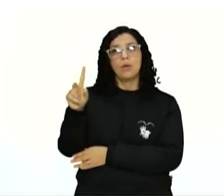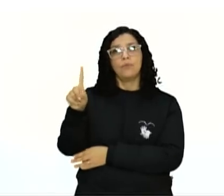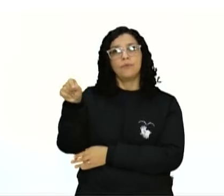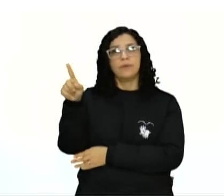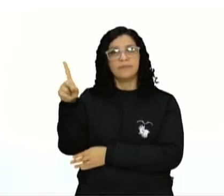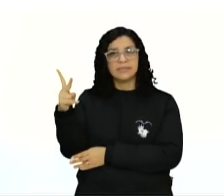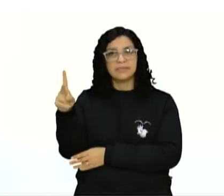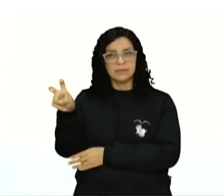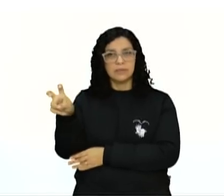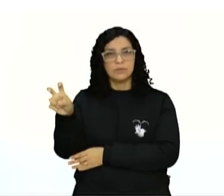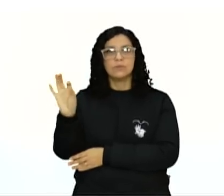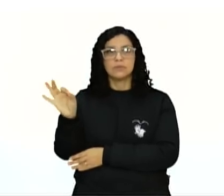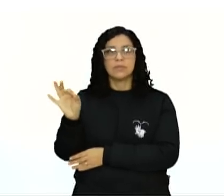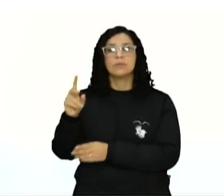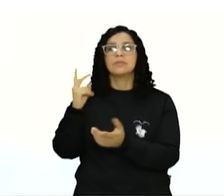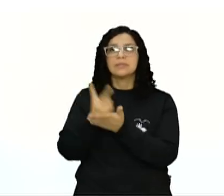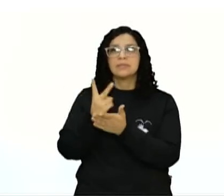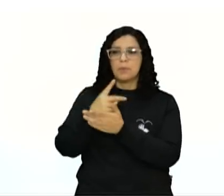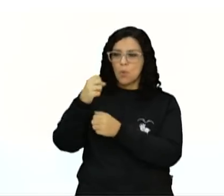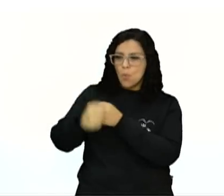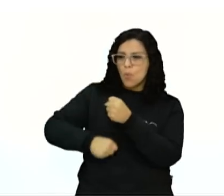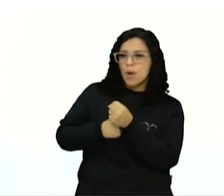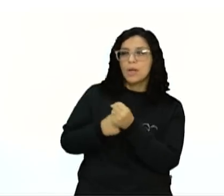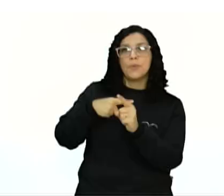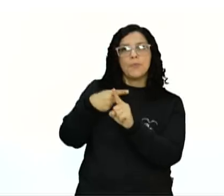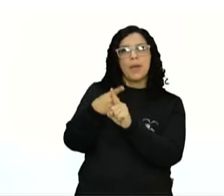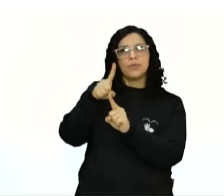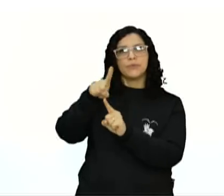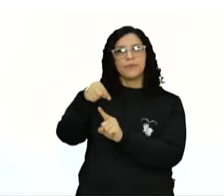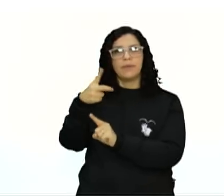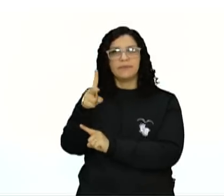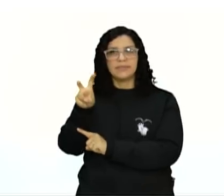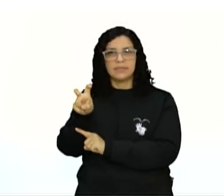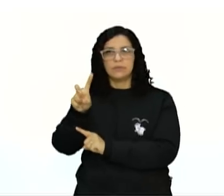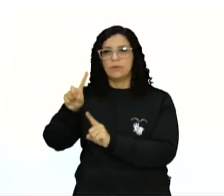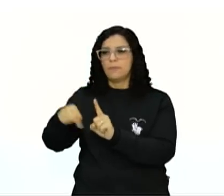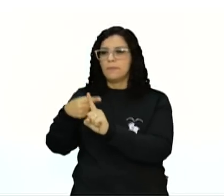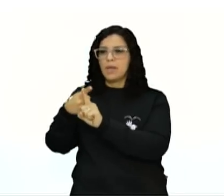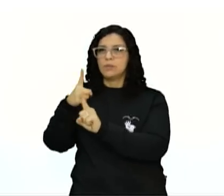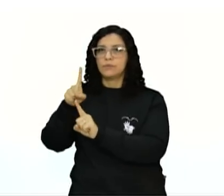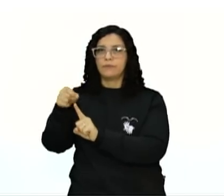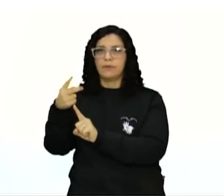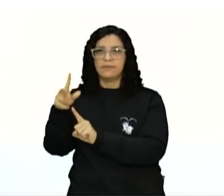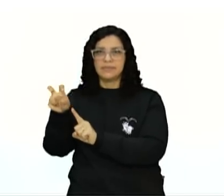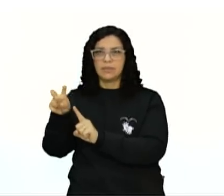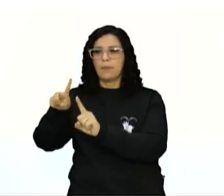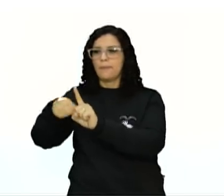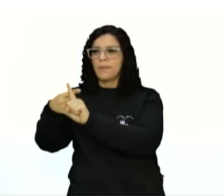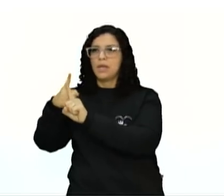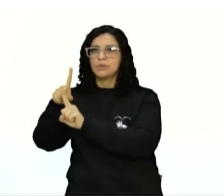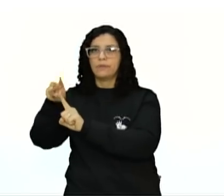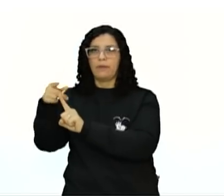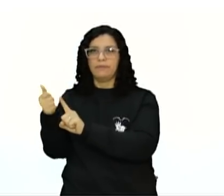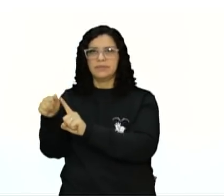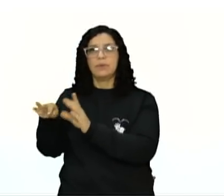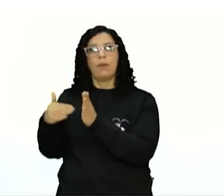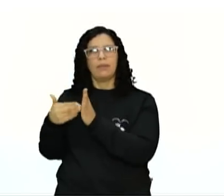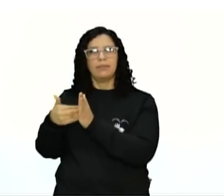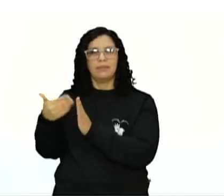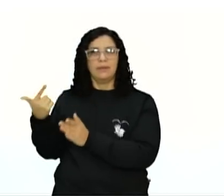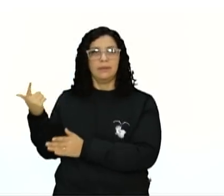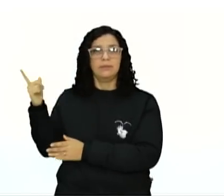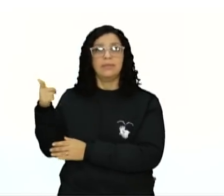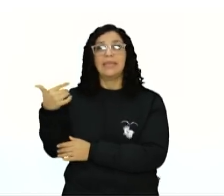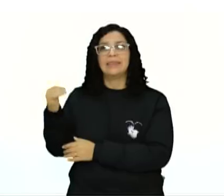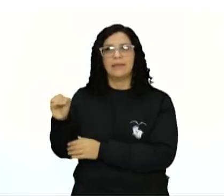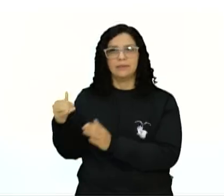é 1,25, ou seja, a cada ano se aumenta 1,25 toneladas de produção de arroz, e nós temos uma PA de